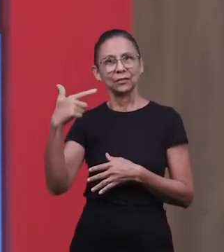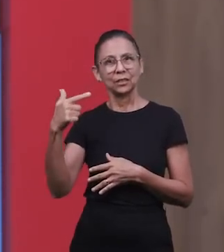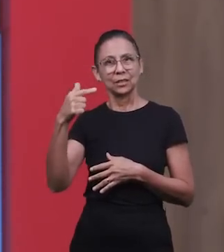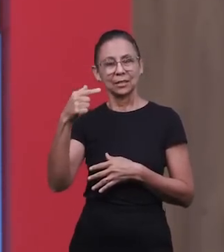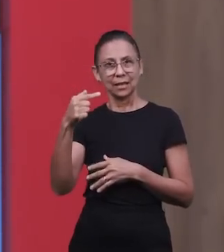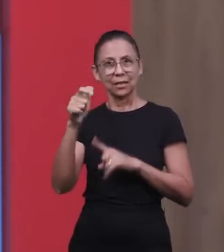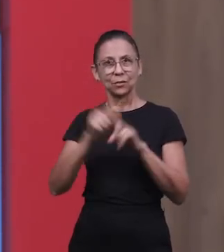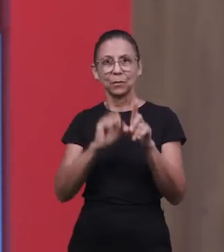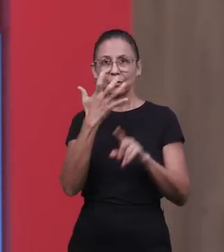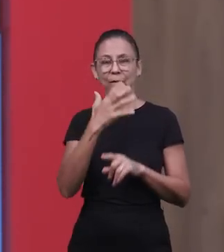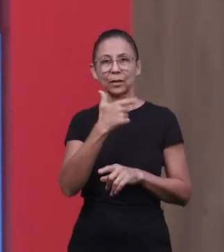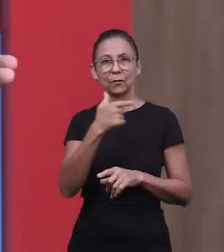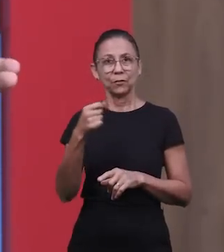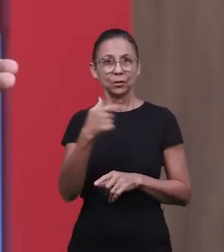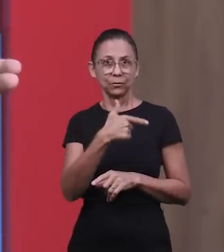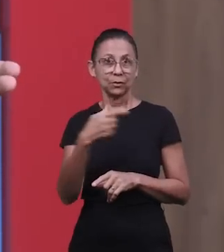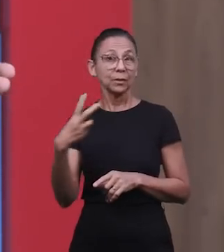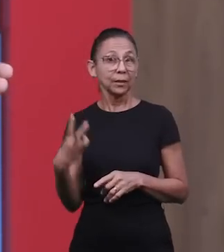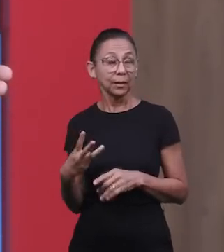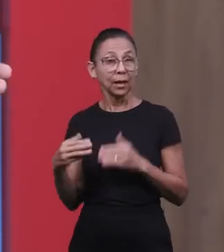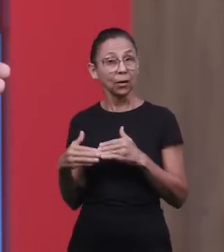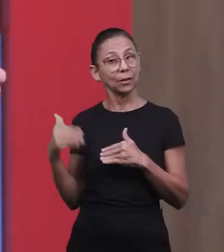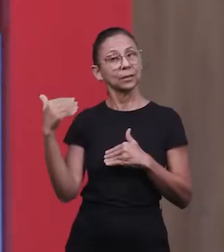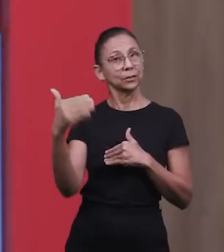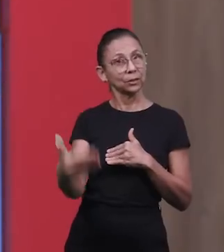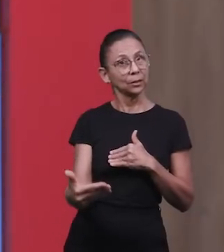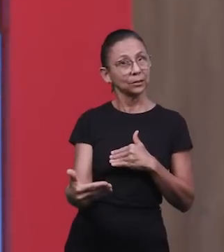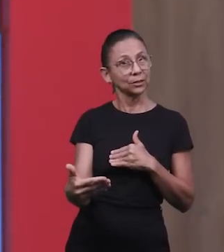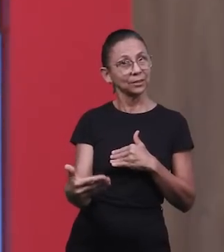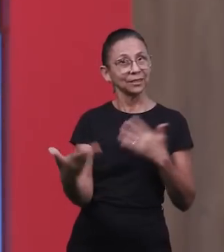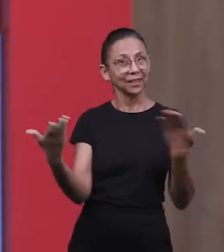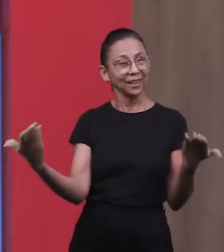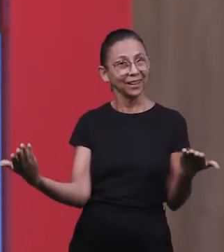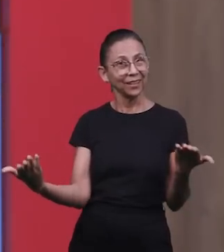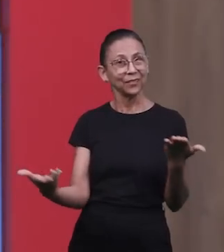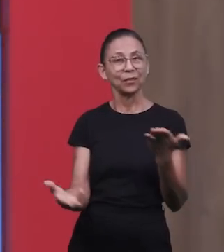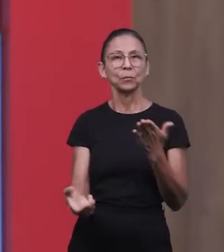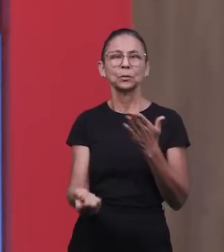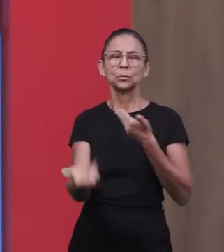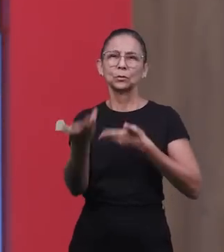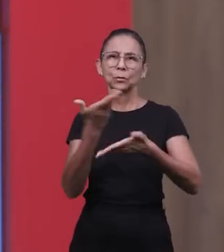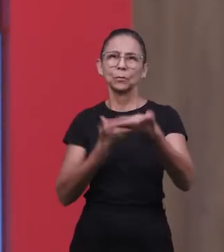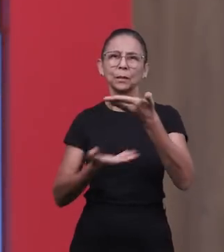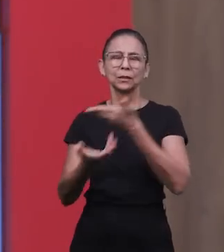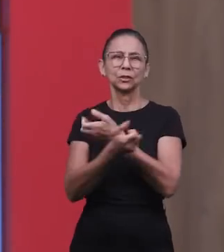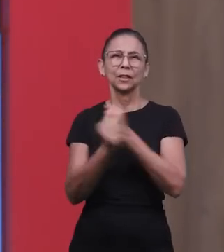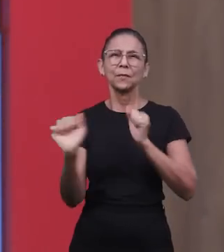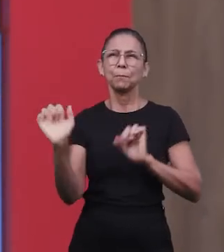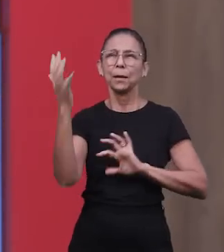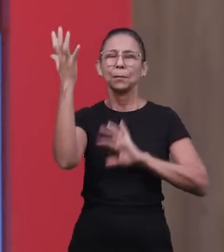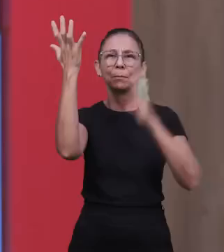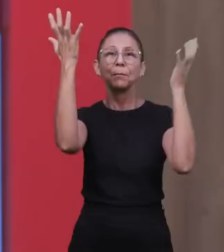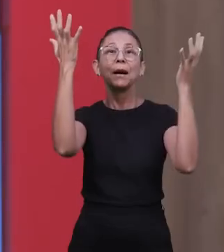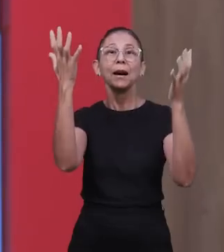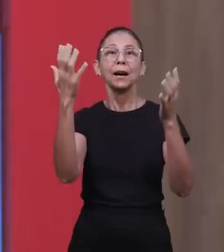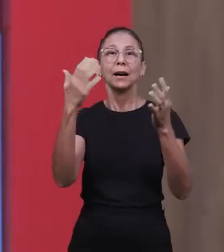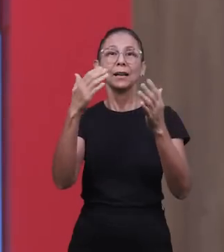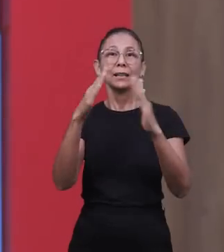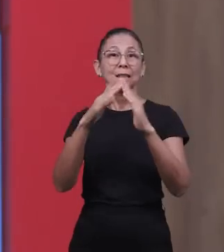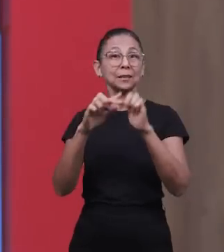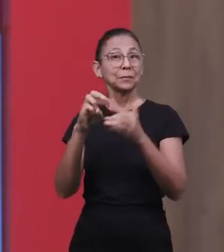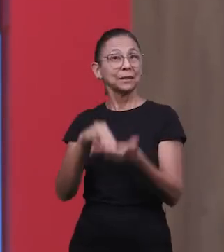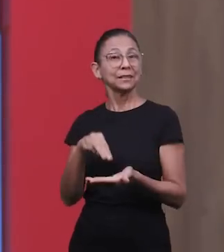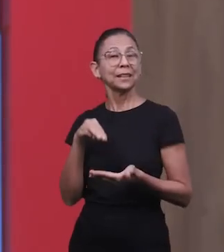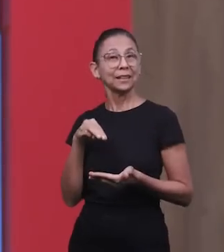de 2023 e a partir de agora vamos compartilhar com você diversos eventos que aconteceram nas igrejas